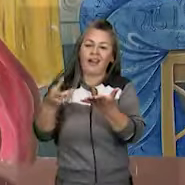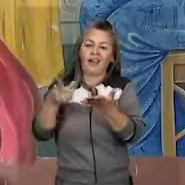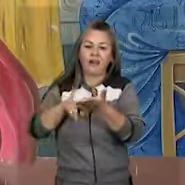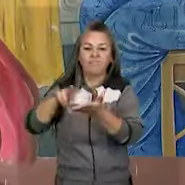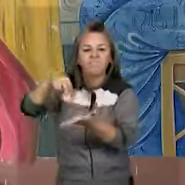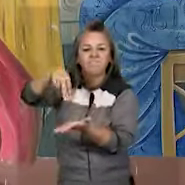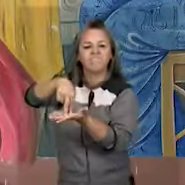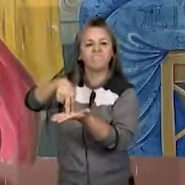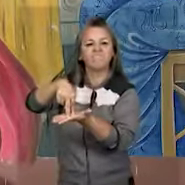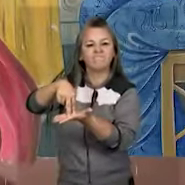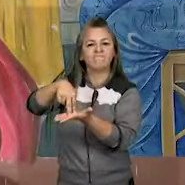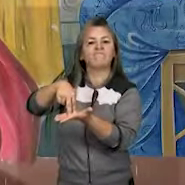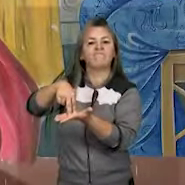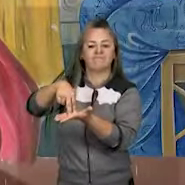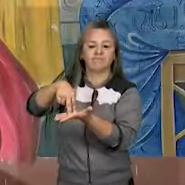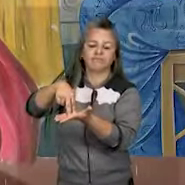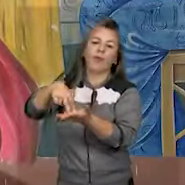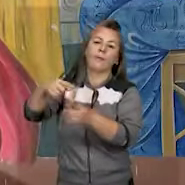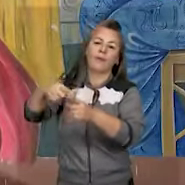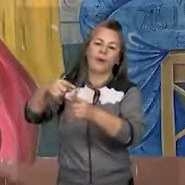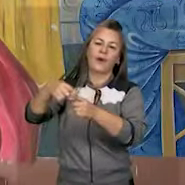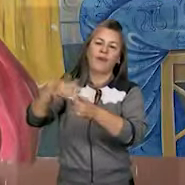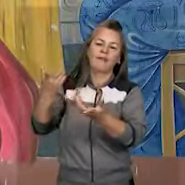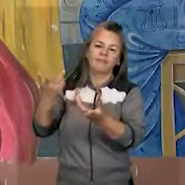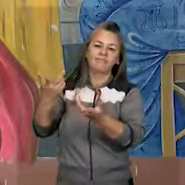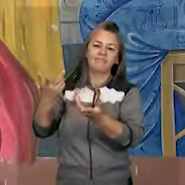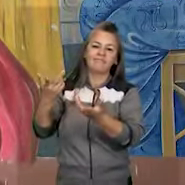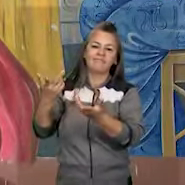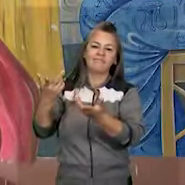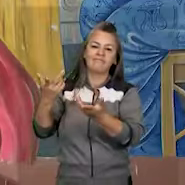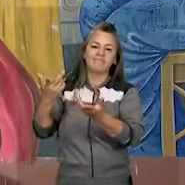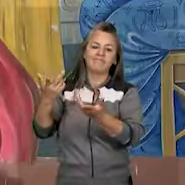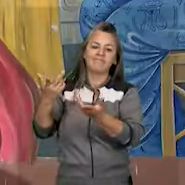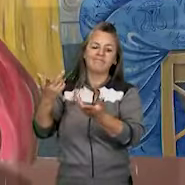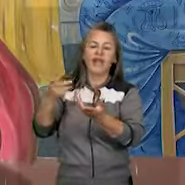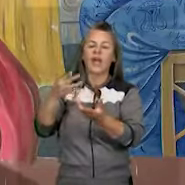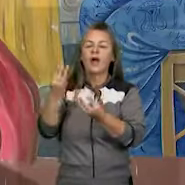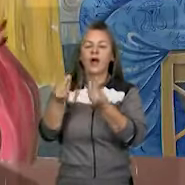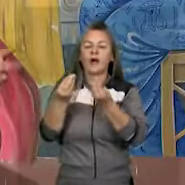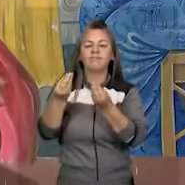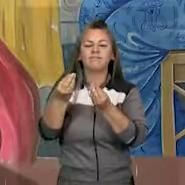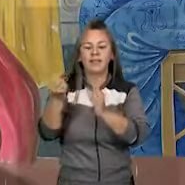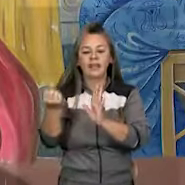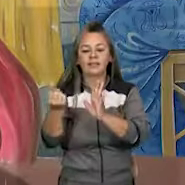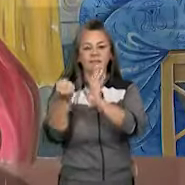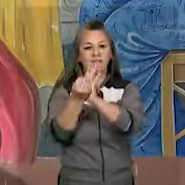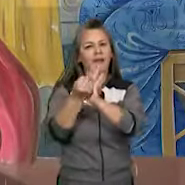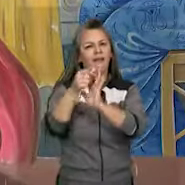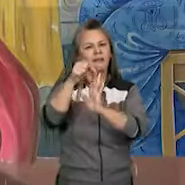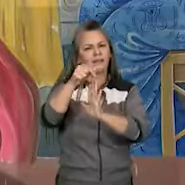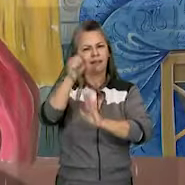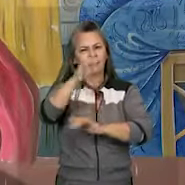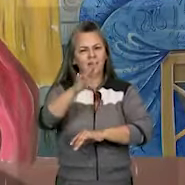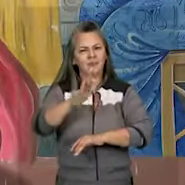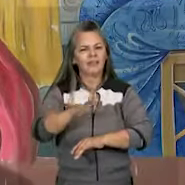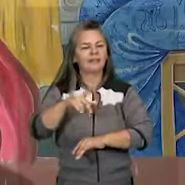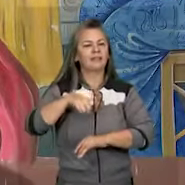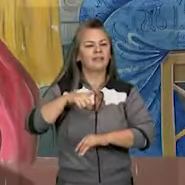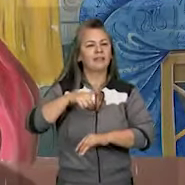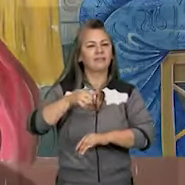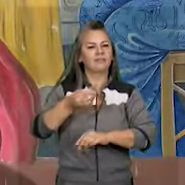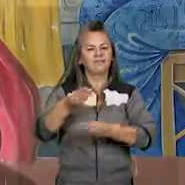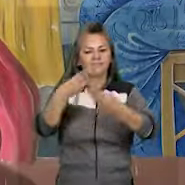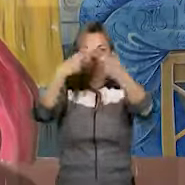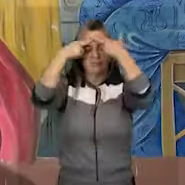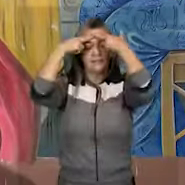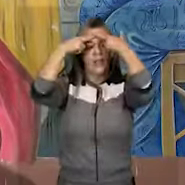resistência contemporânea, né, das marcas da escravização, né, na população brasileira na atualidade.